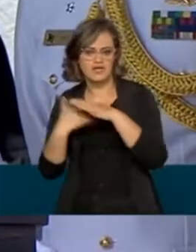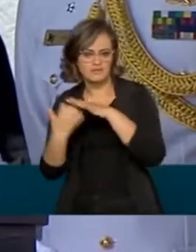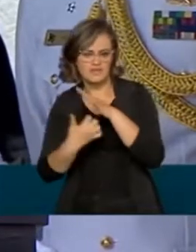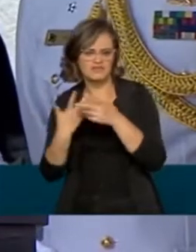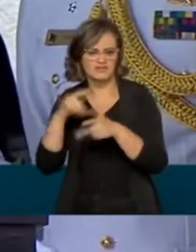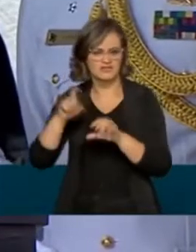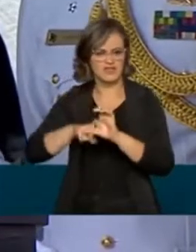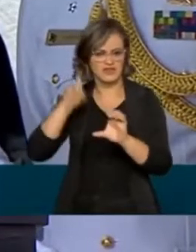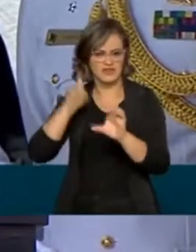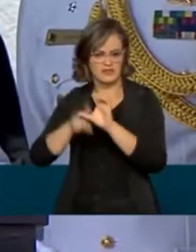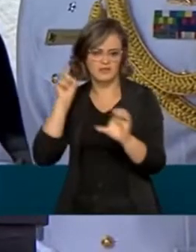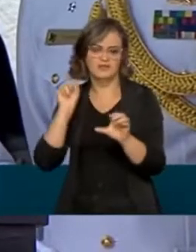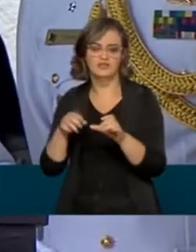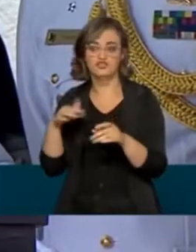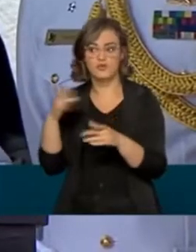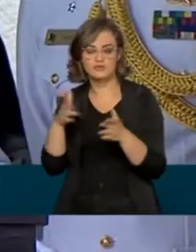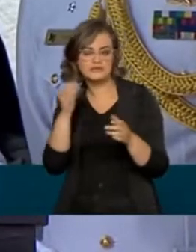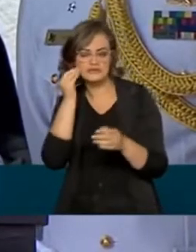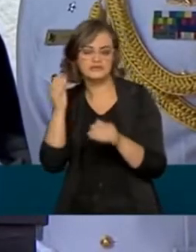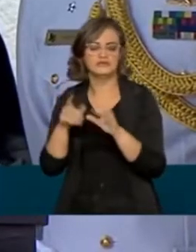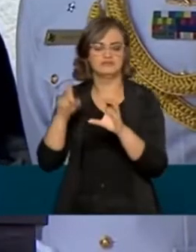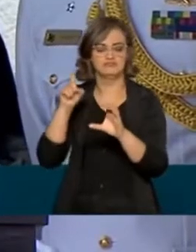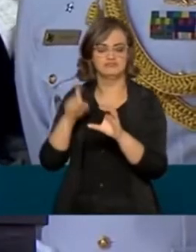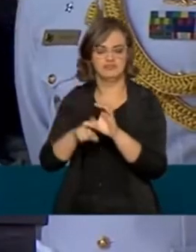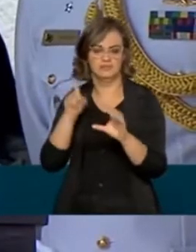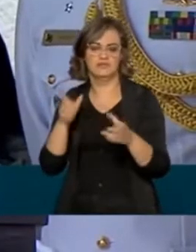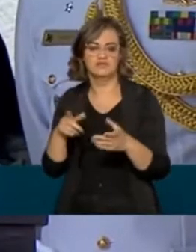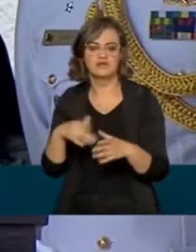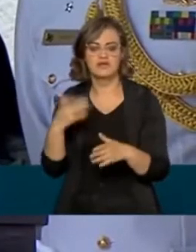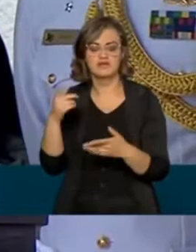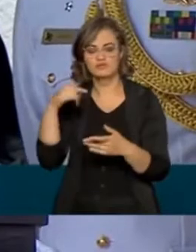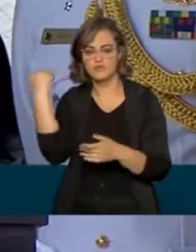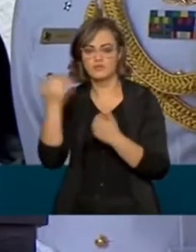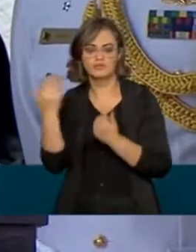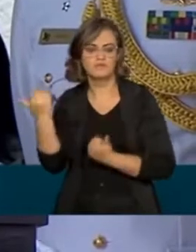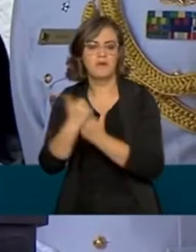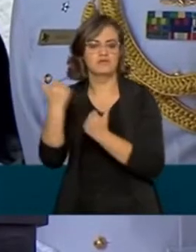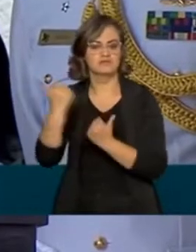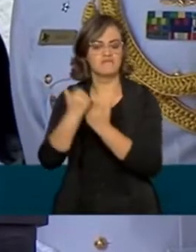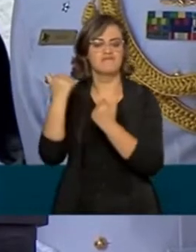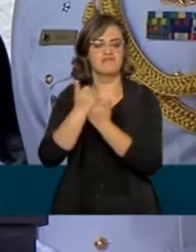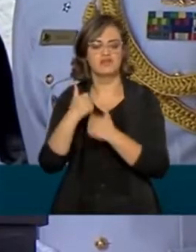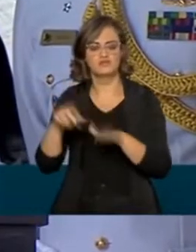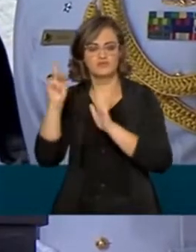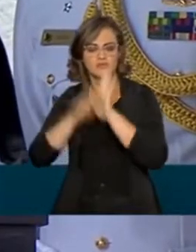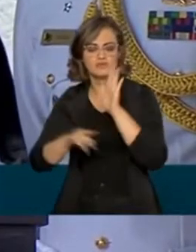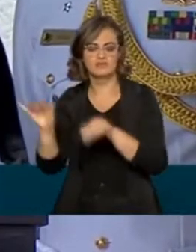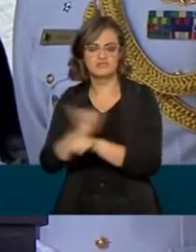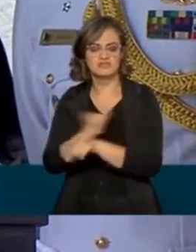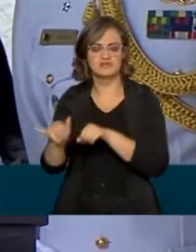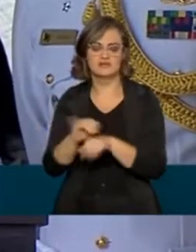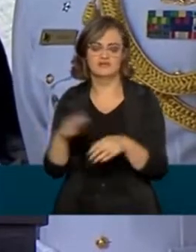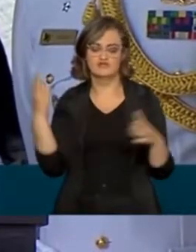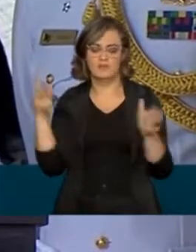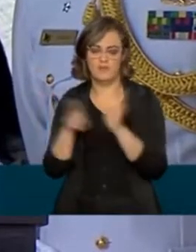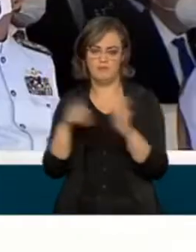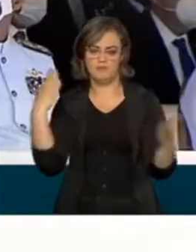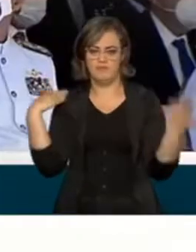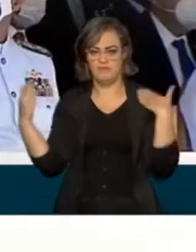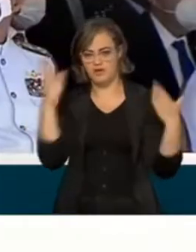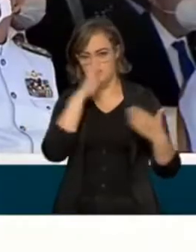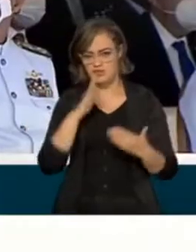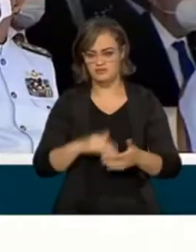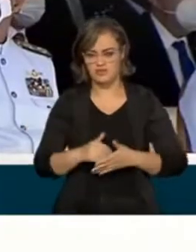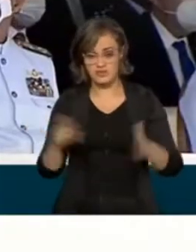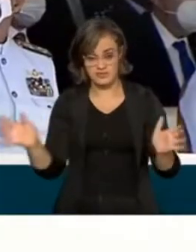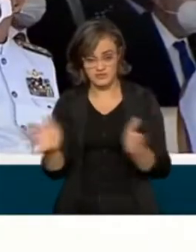caminhando para ser não dependente, pelas importantes parcerias em busca da consecução dos programas estratégicos da Marinha do Brasil. À Comissão